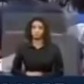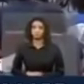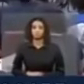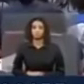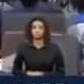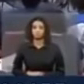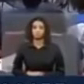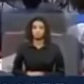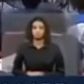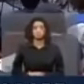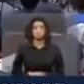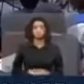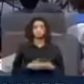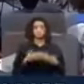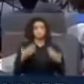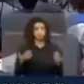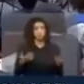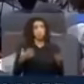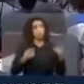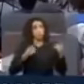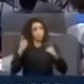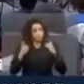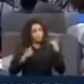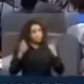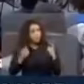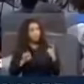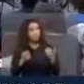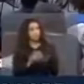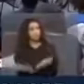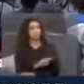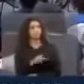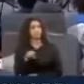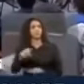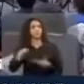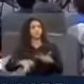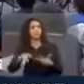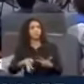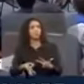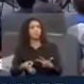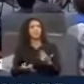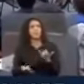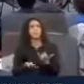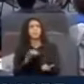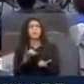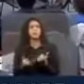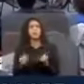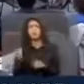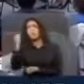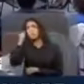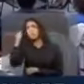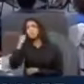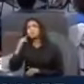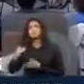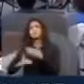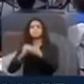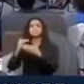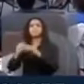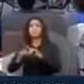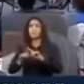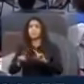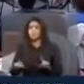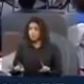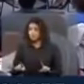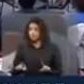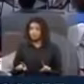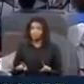preocupa-nos as demandas judiciais, disfarçadas de progressistas, mas que na realidade